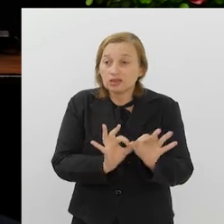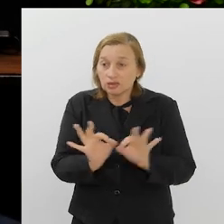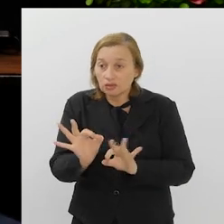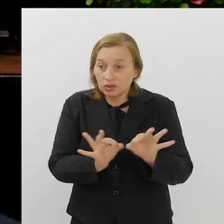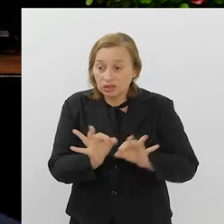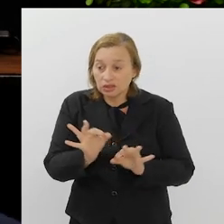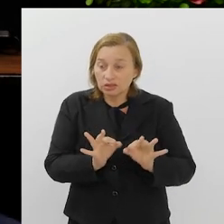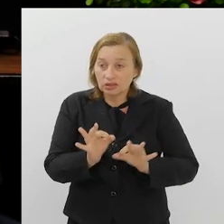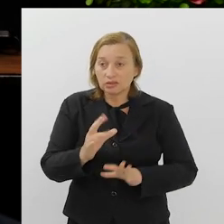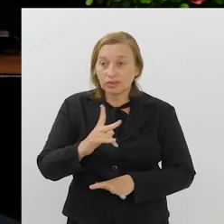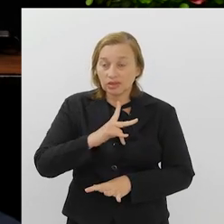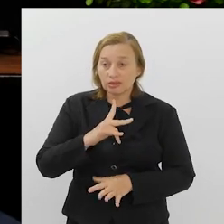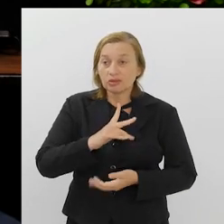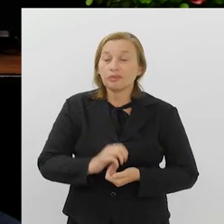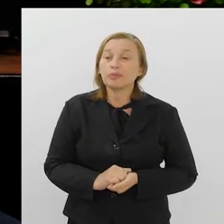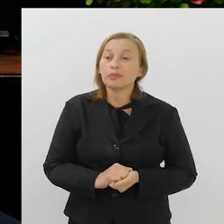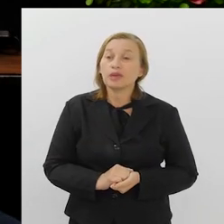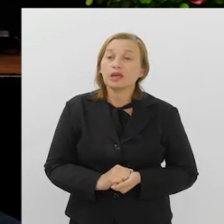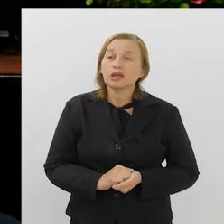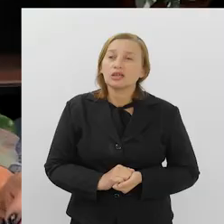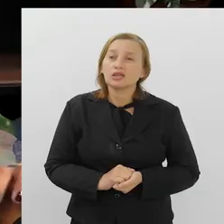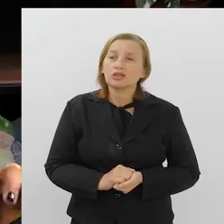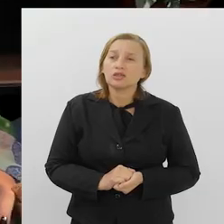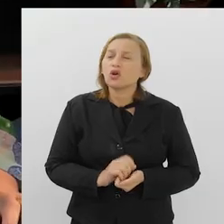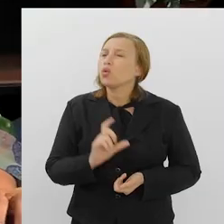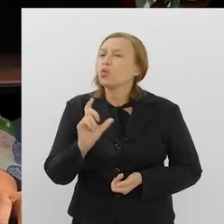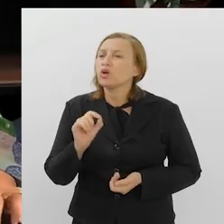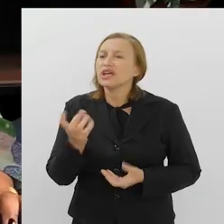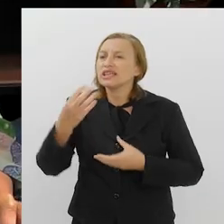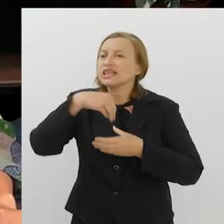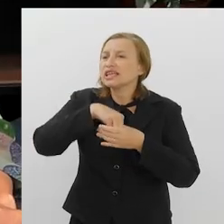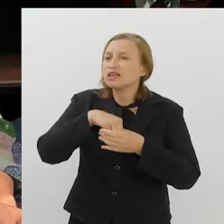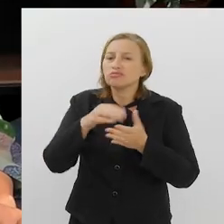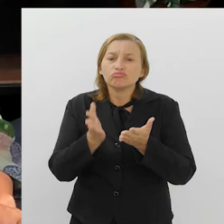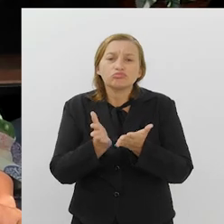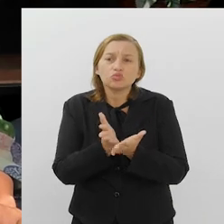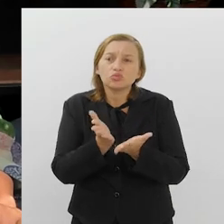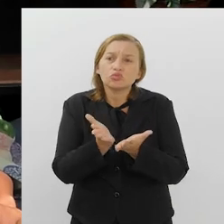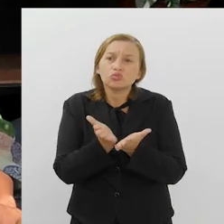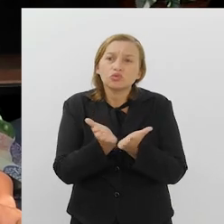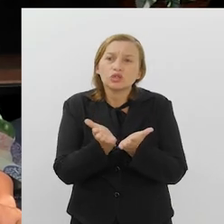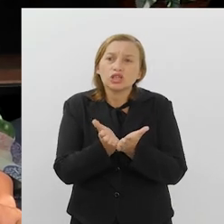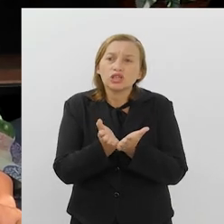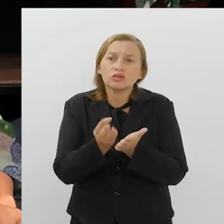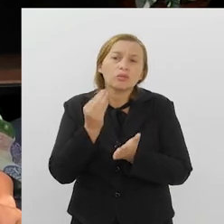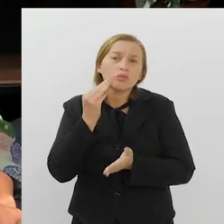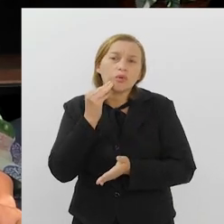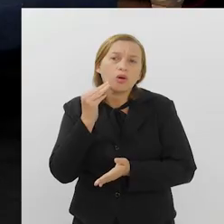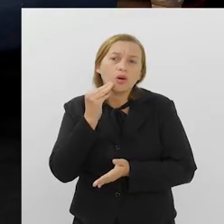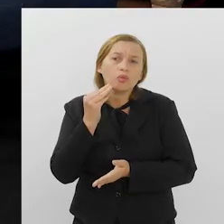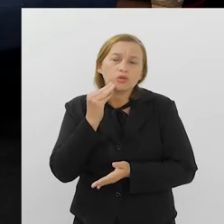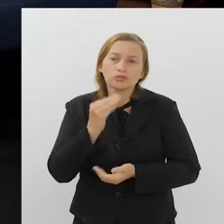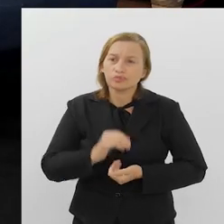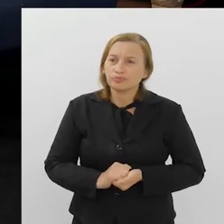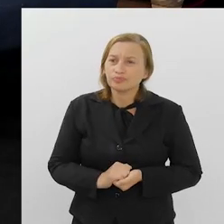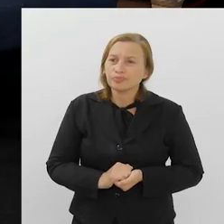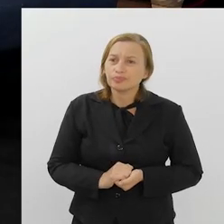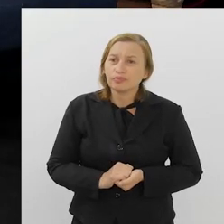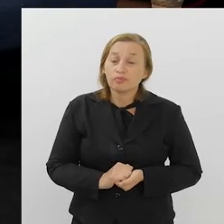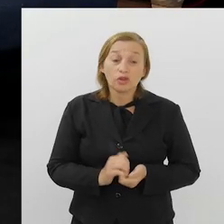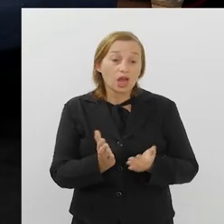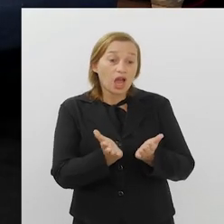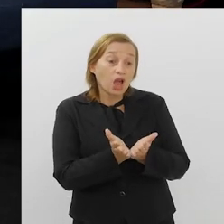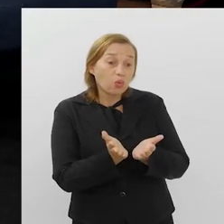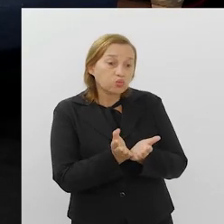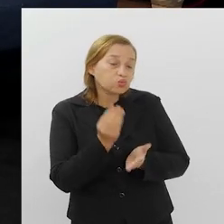ordenanças pessoais com Deus que consta no livro dos mórmons o que consta